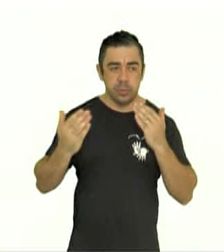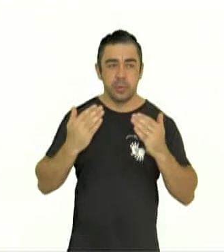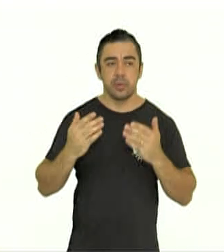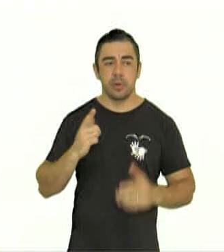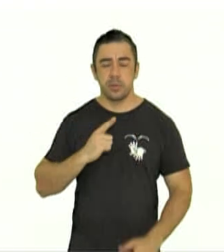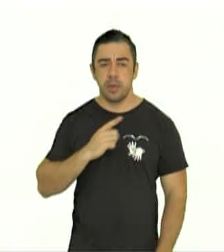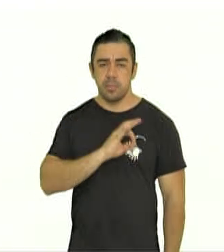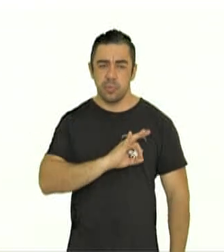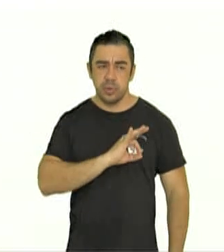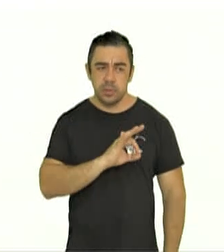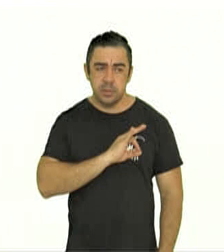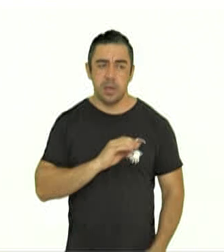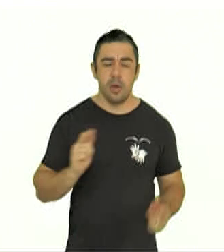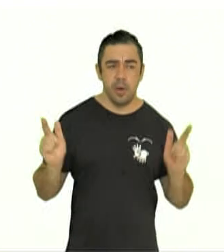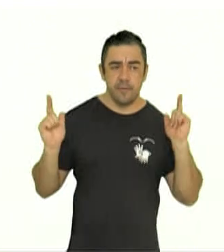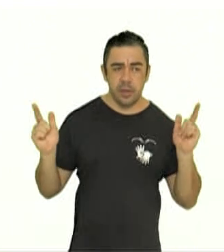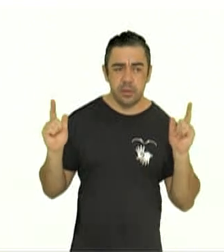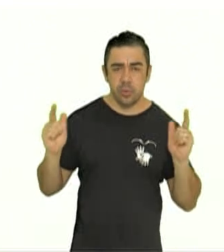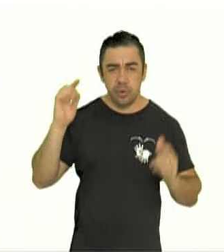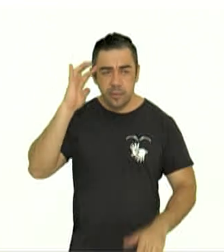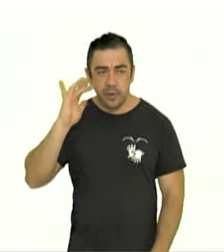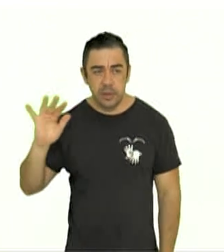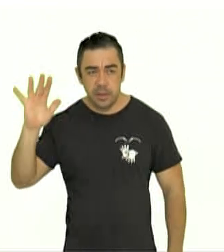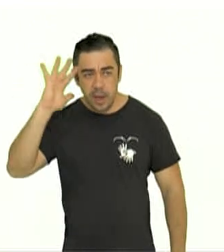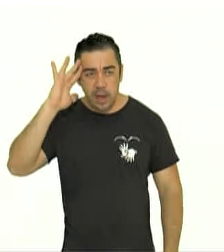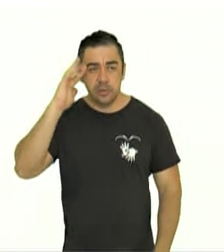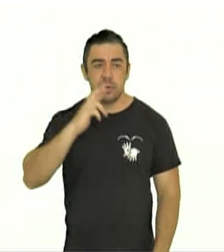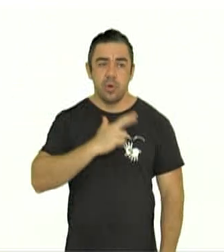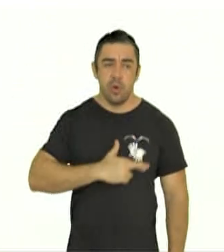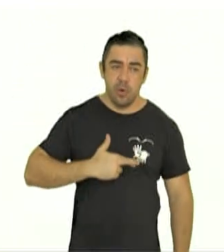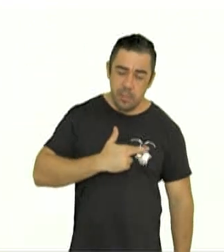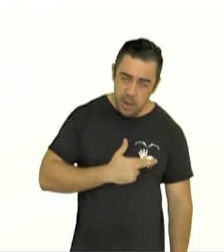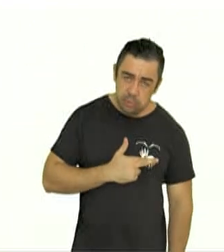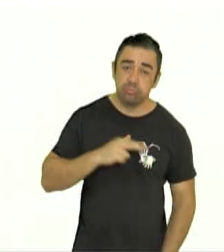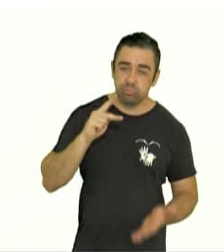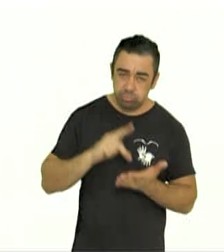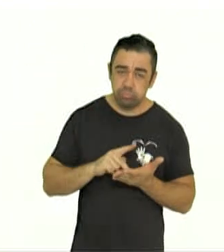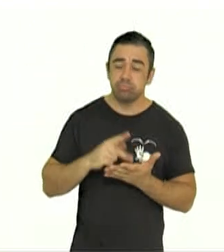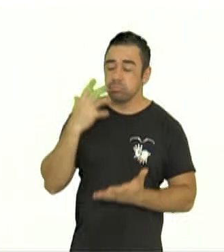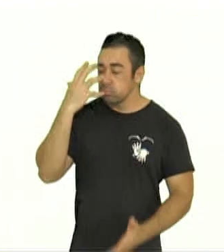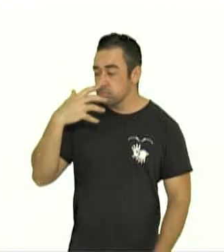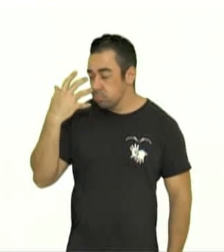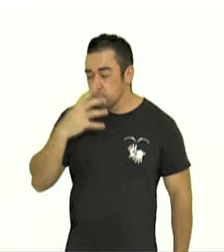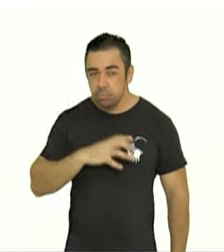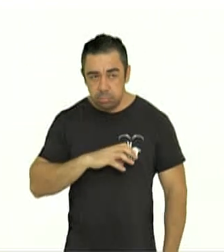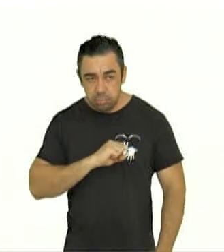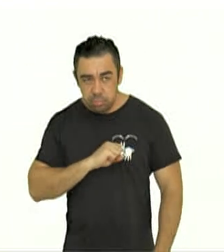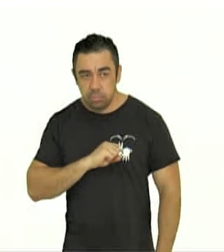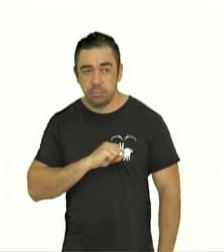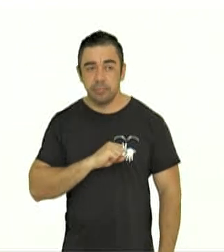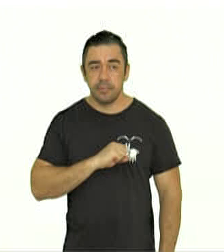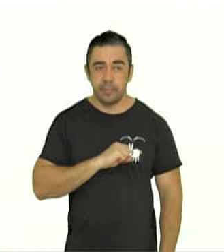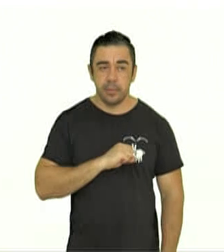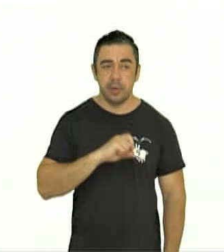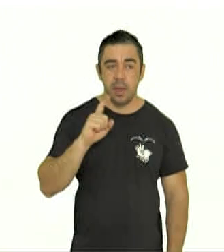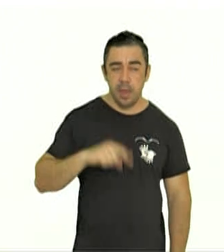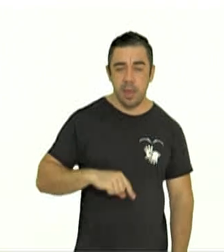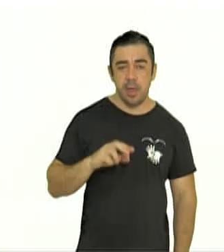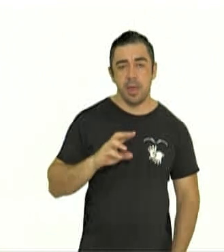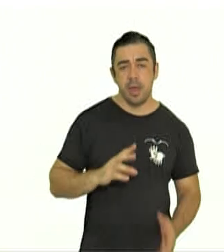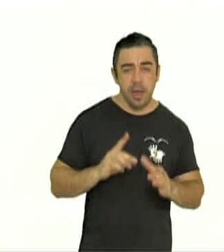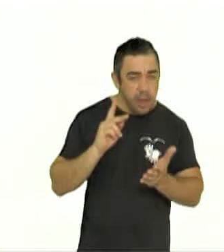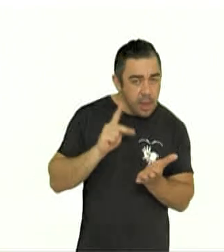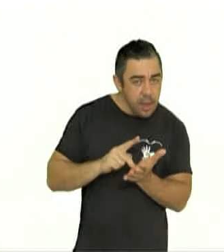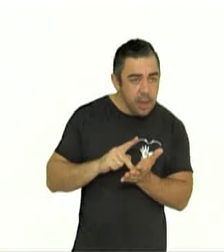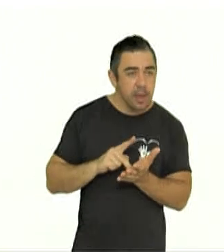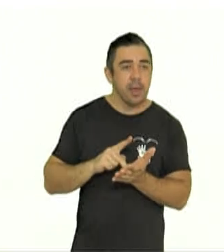gótico, policial, de aventura, fantástico. Ou ele pode, você pode classificá-lo também pela época ou escola literária, o